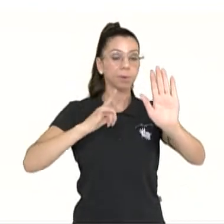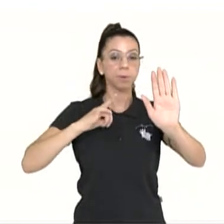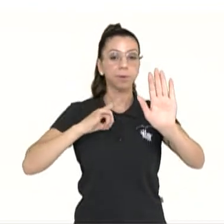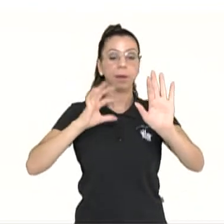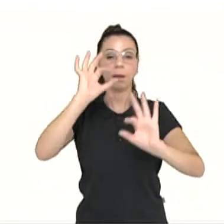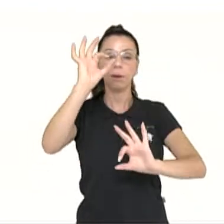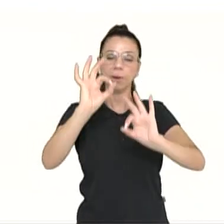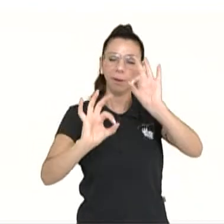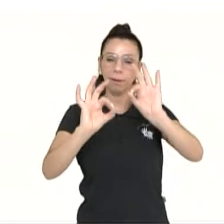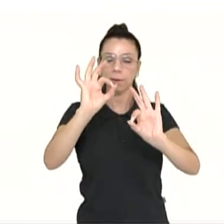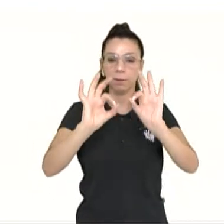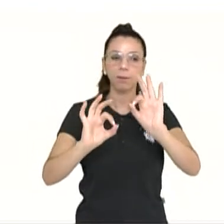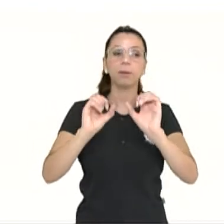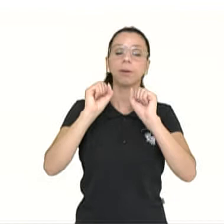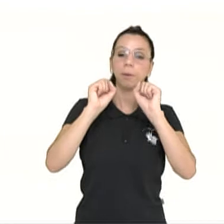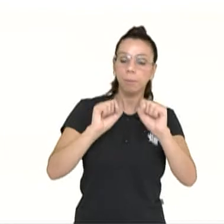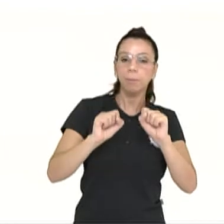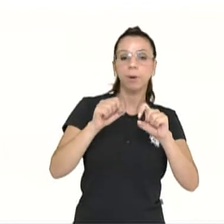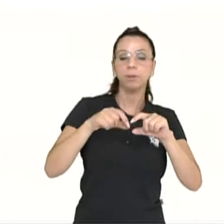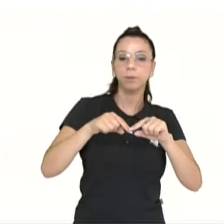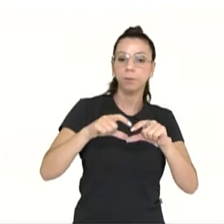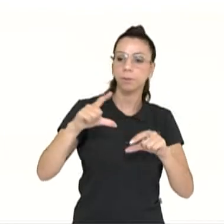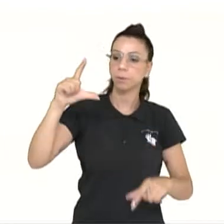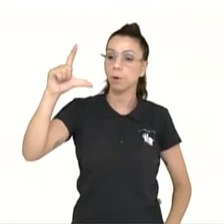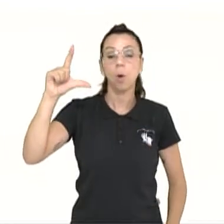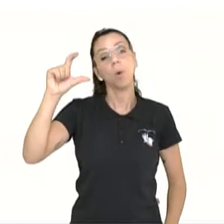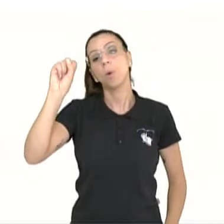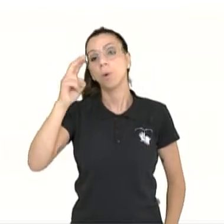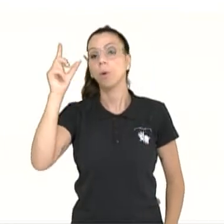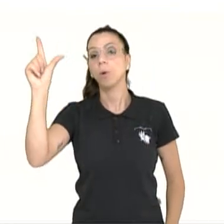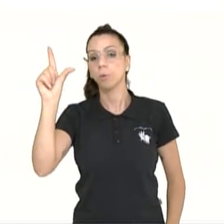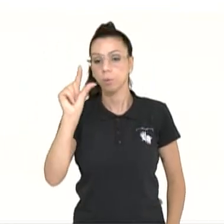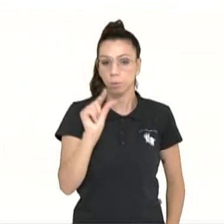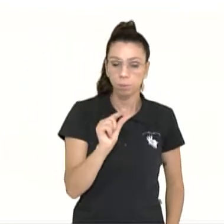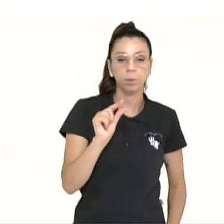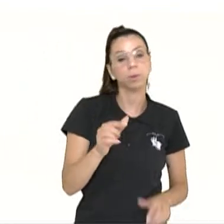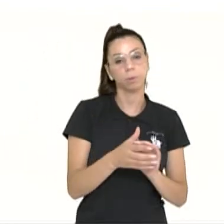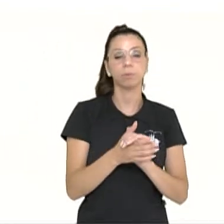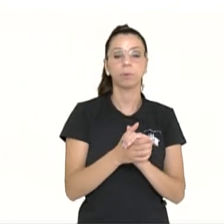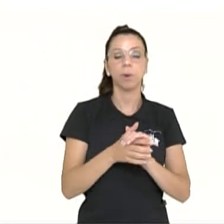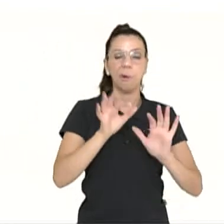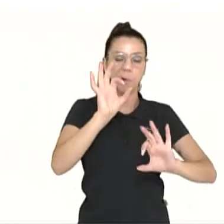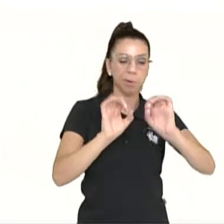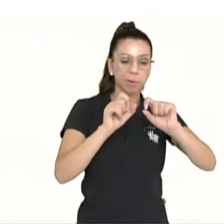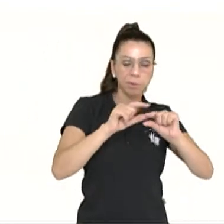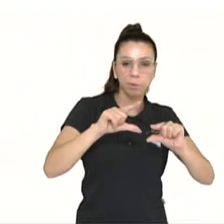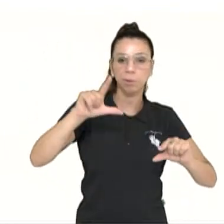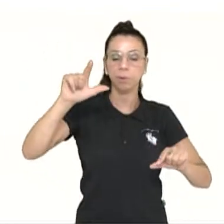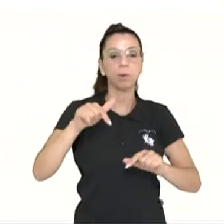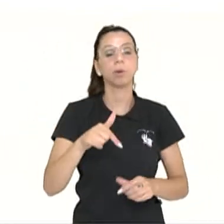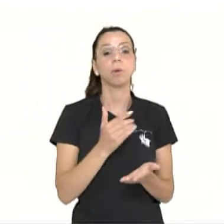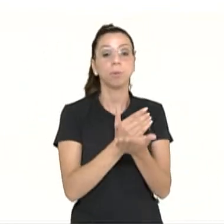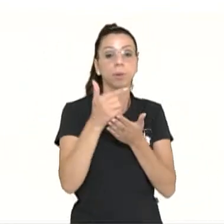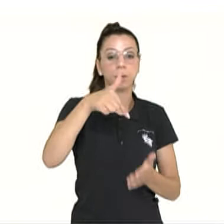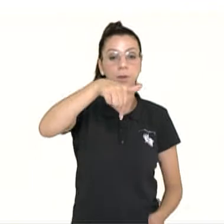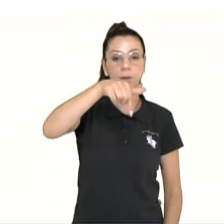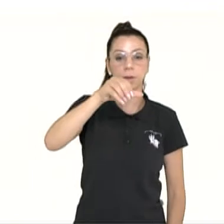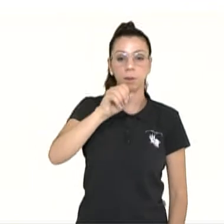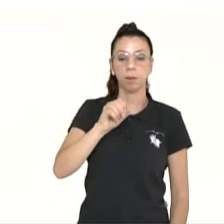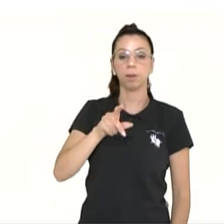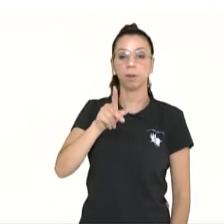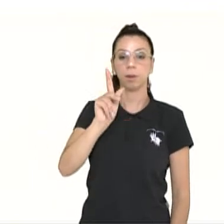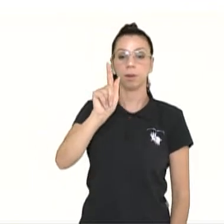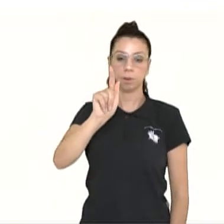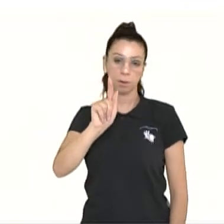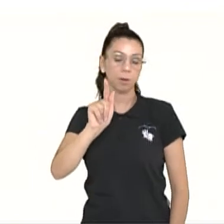eles em ordem, pode ser crescente ou decrescente. Eu coloquei ali na ordem crescente, começando pelos 70 quilos e terminando